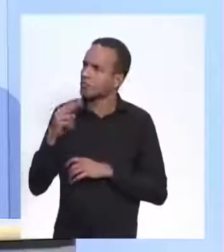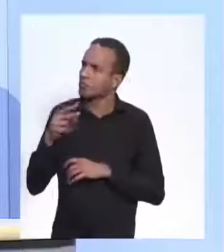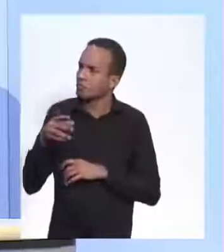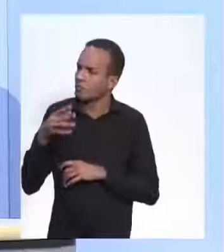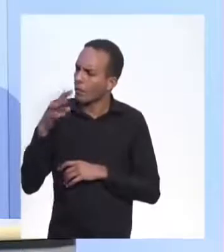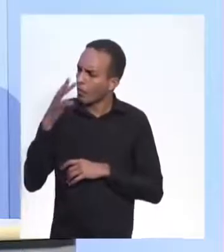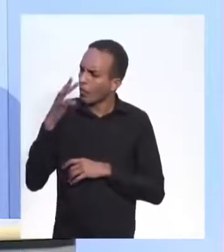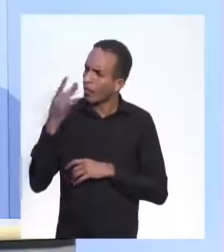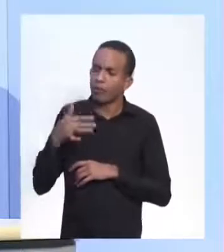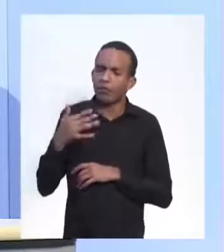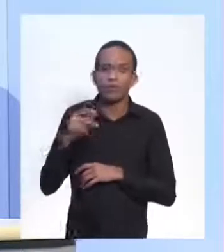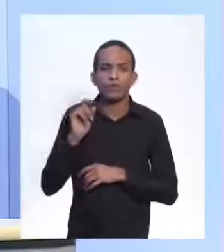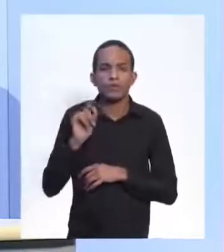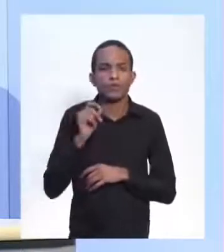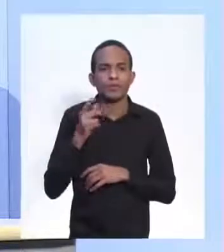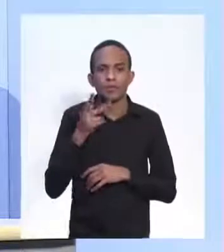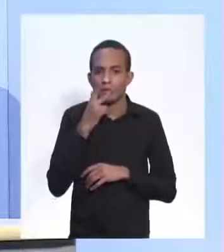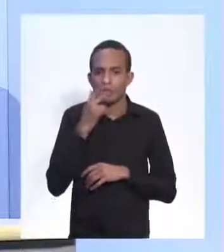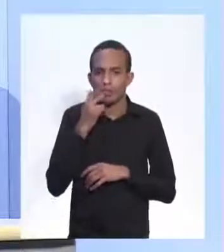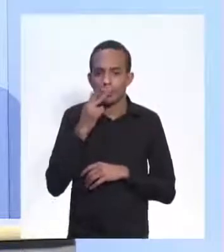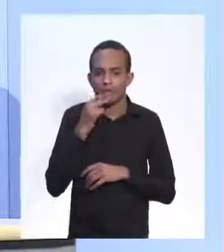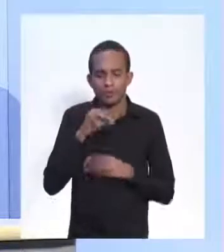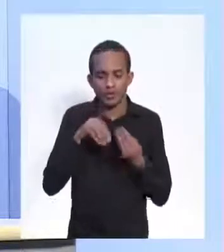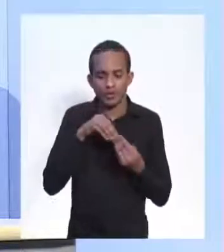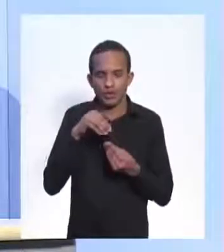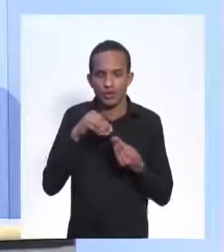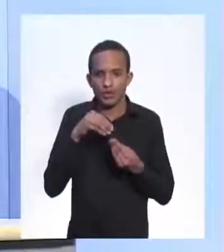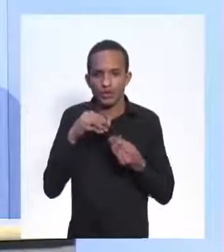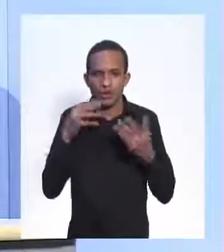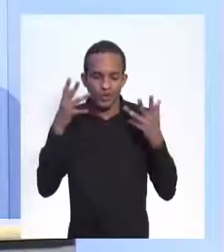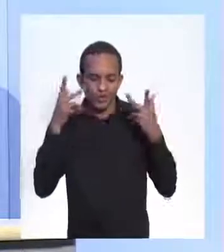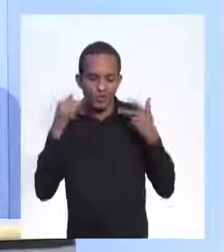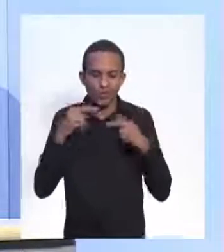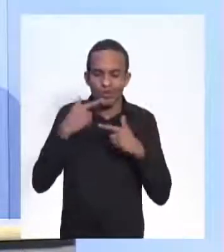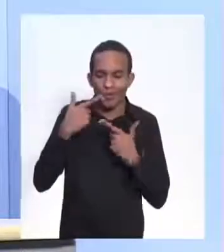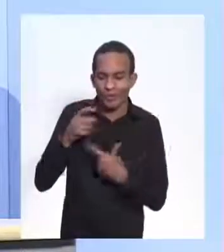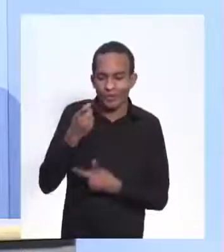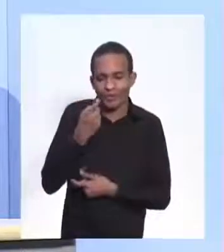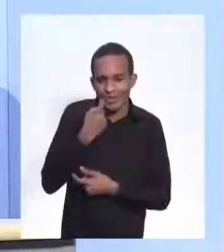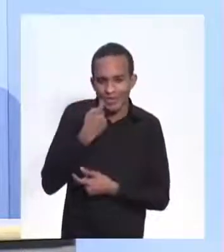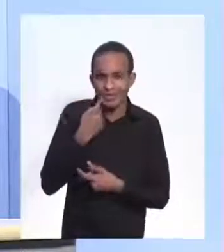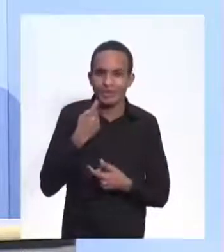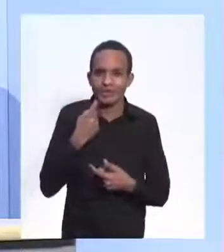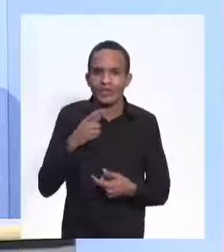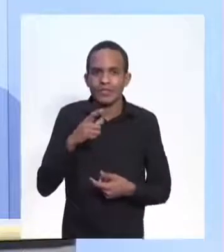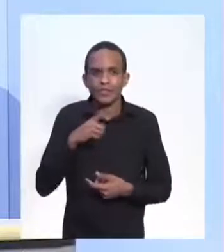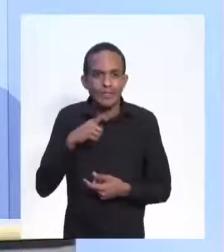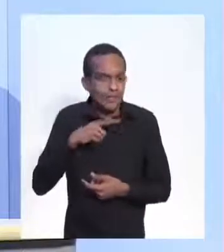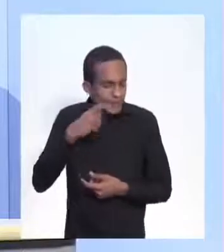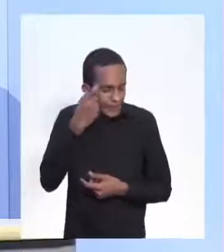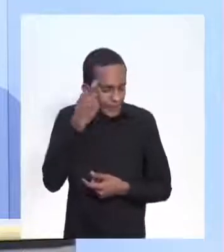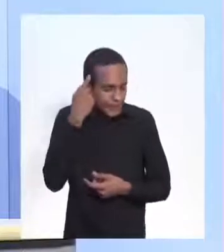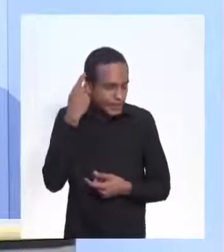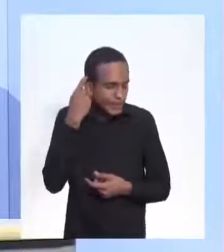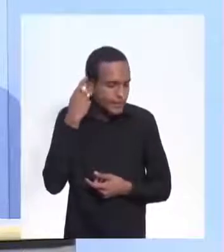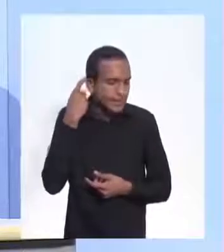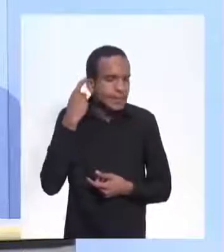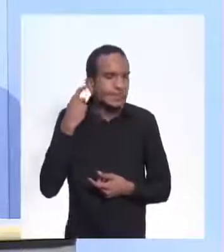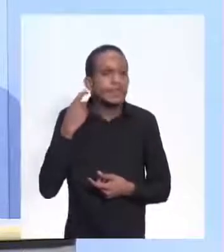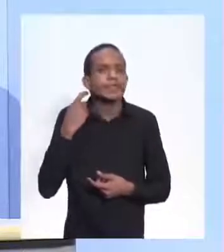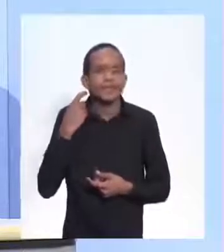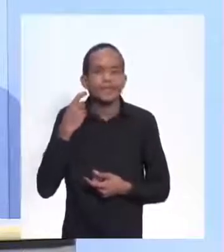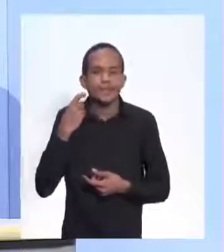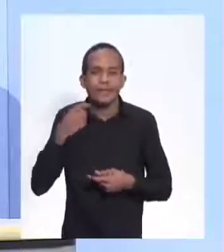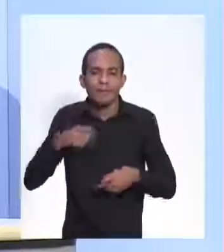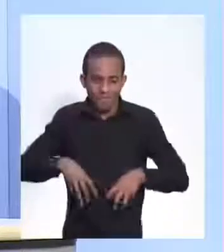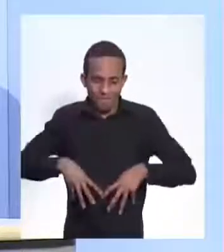aqui, que é como se fosse um híbrido, né, entre um monstrinho e um peixinho, né? Então a gente vê até as barbatanas assim saindo das orelhas, né, da